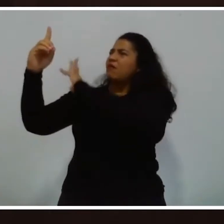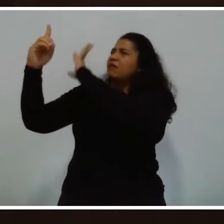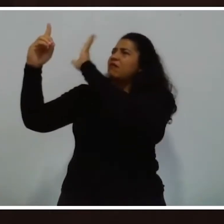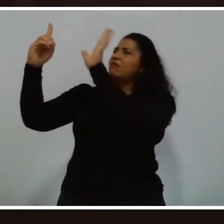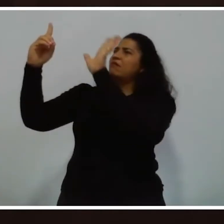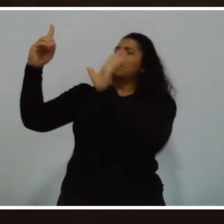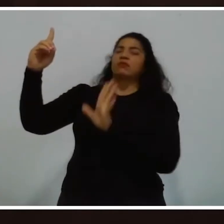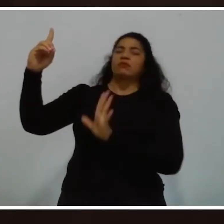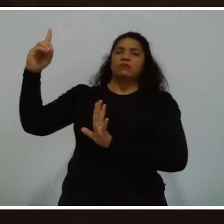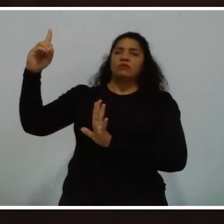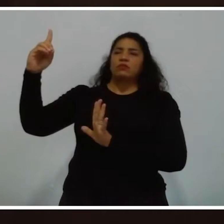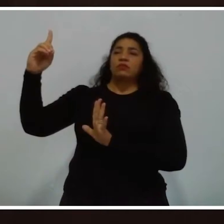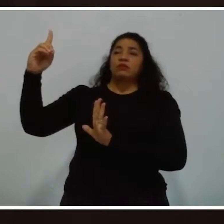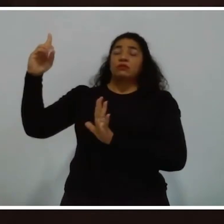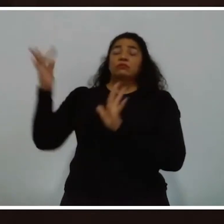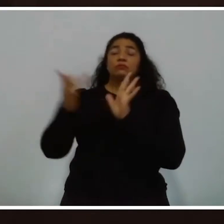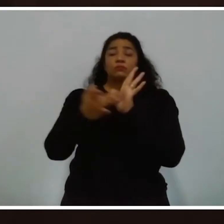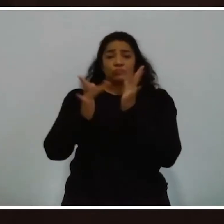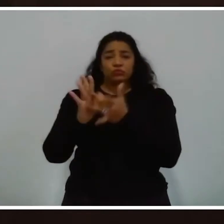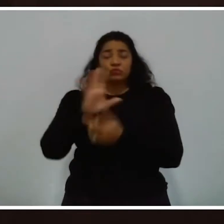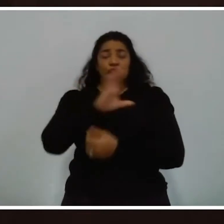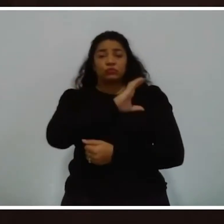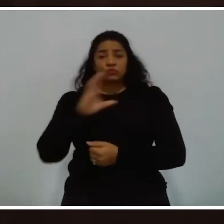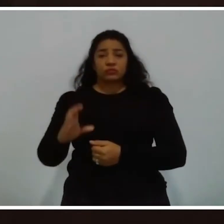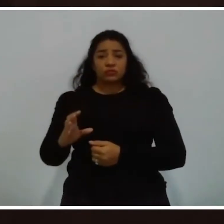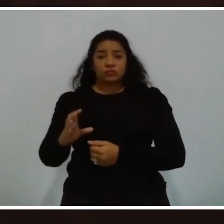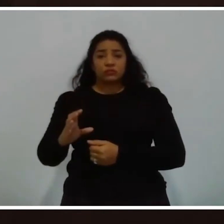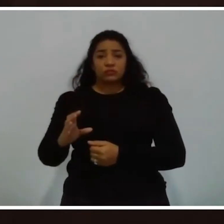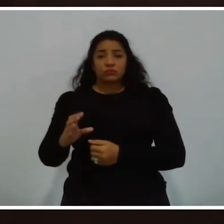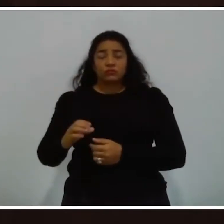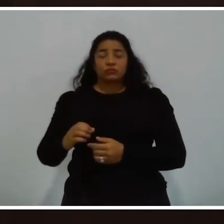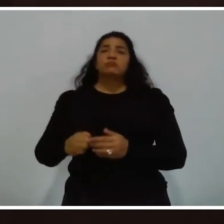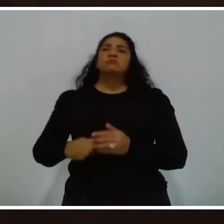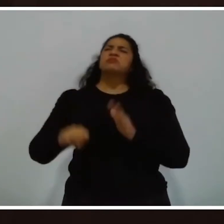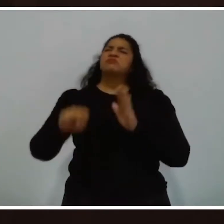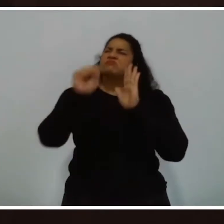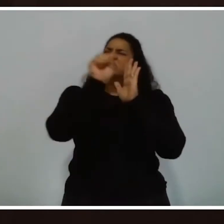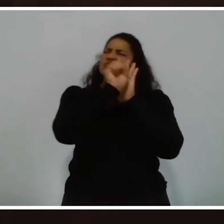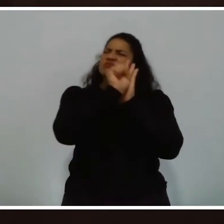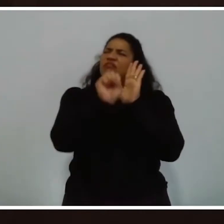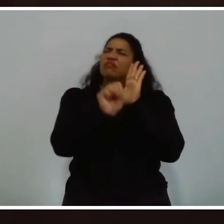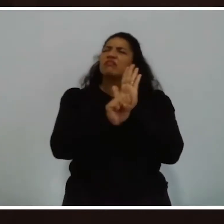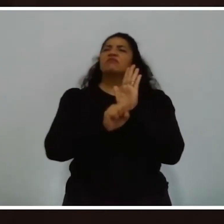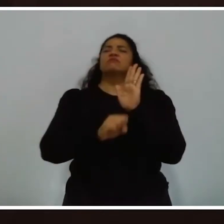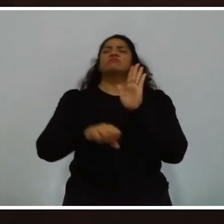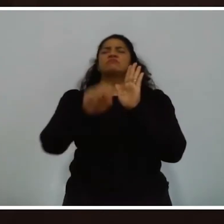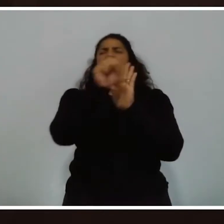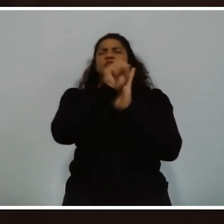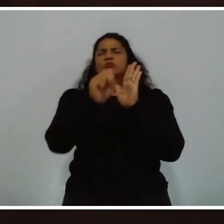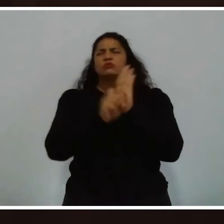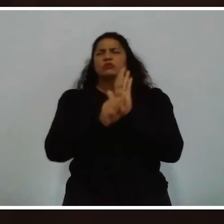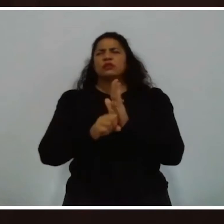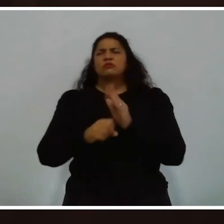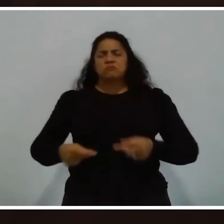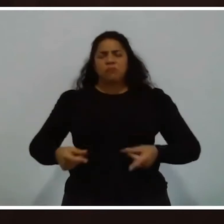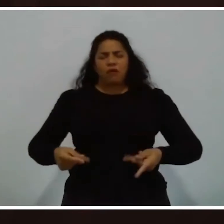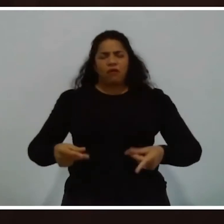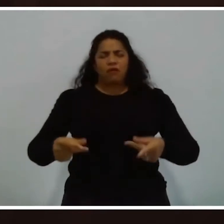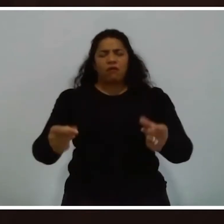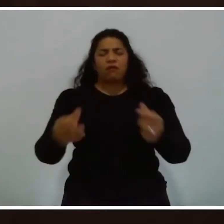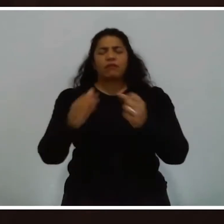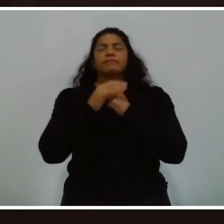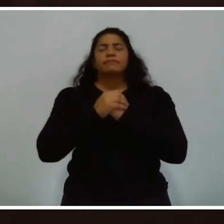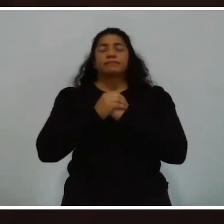pelos séculos dos séculos. Amém. Nosso Deus é único. Primeira carta